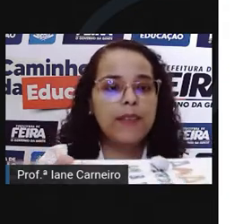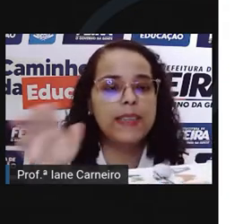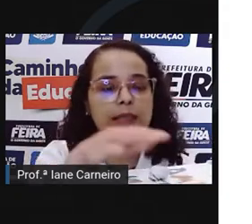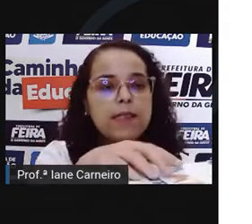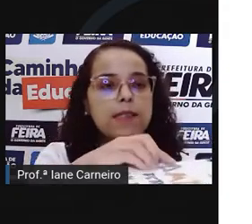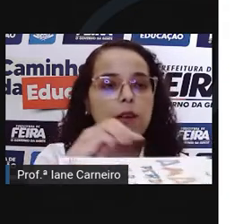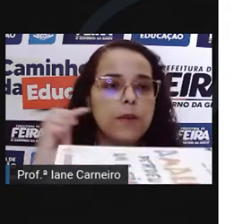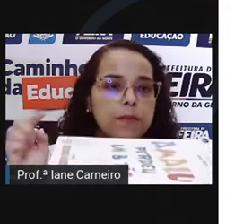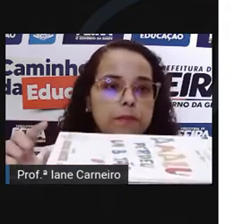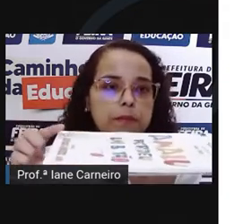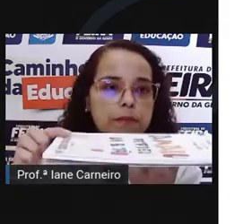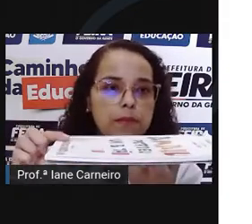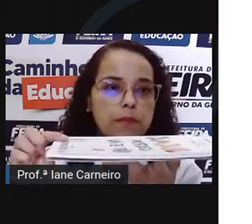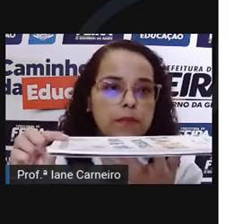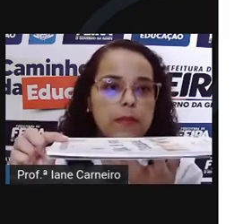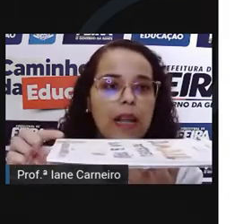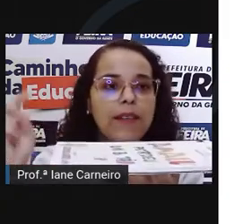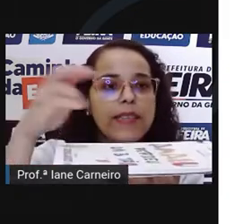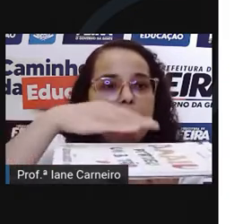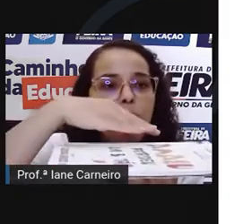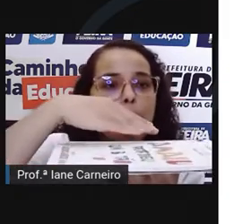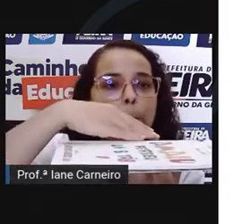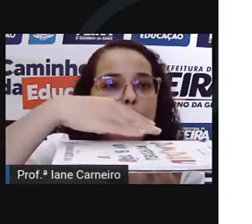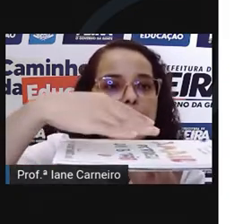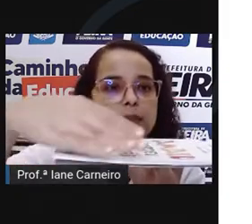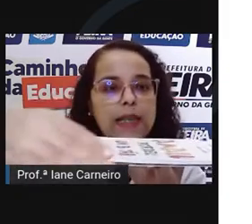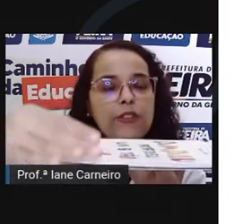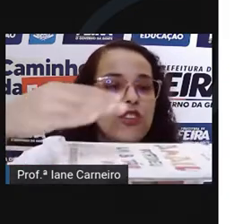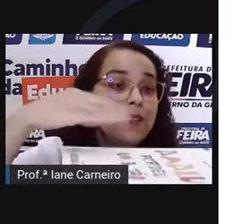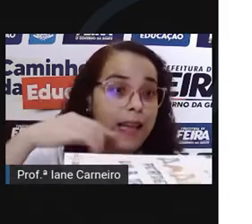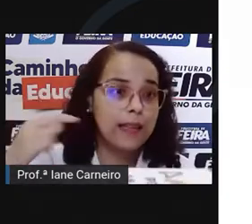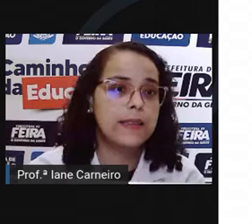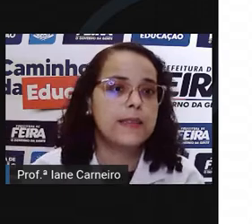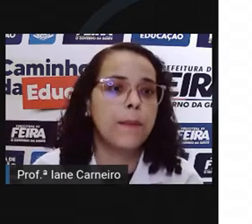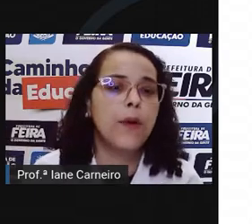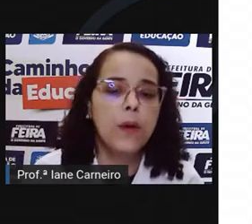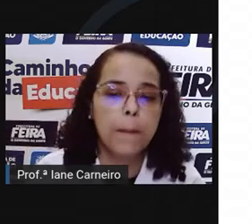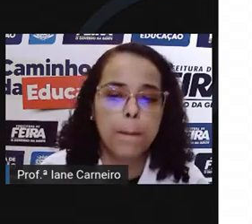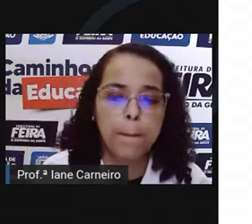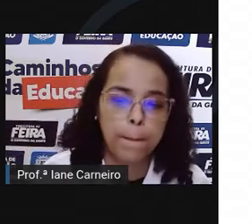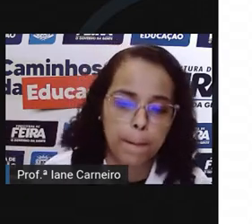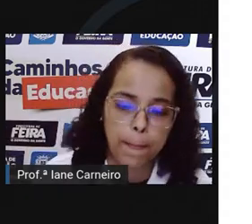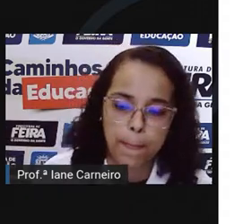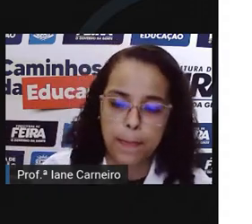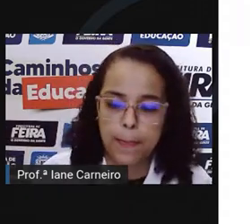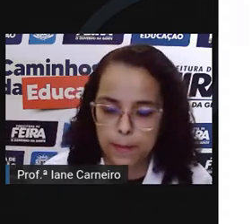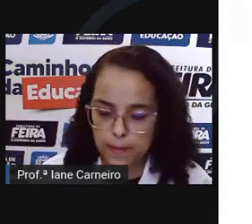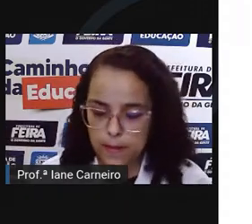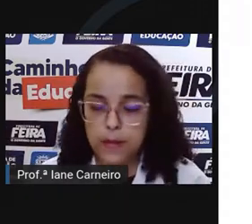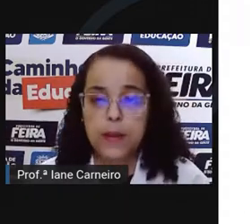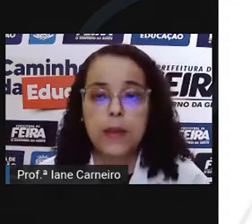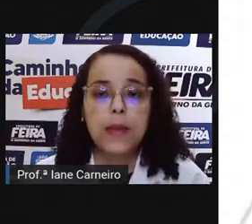papel, ela vai estar assim, ó. Ela vai estar, ó, plana, achatada, tá bom?